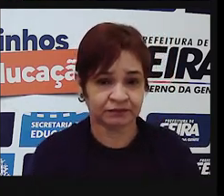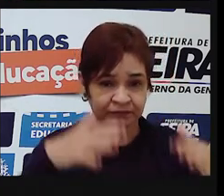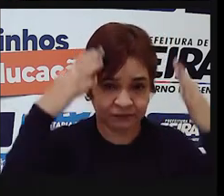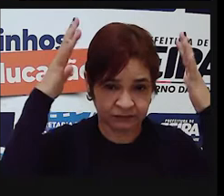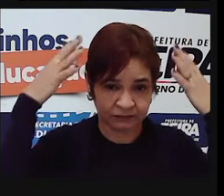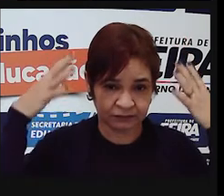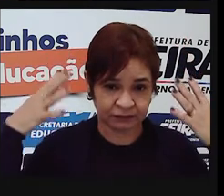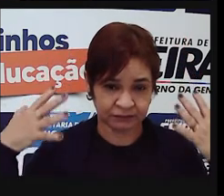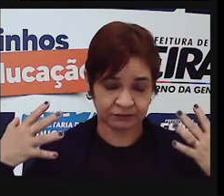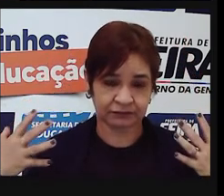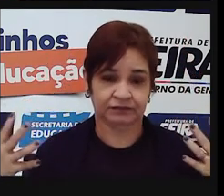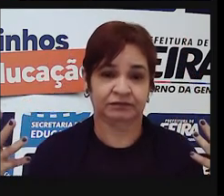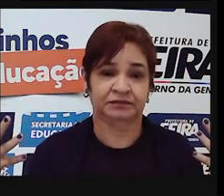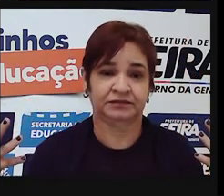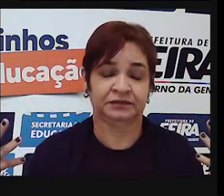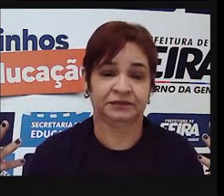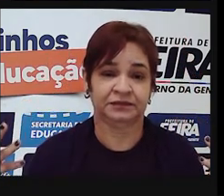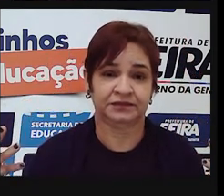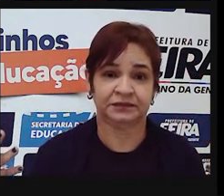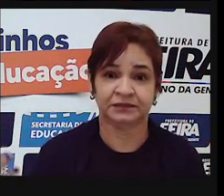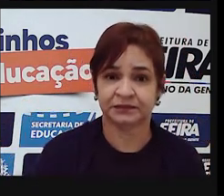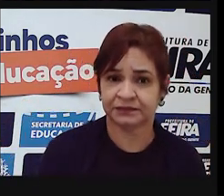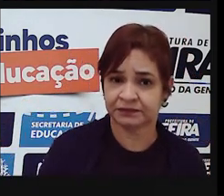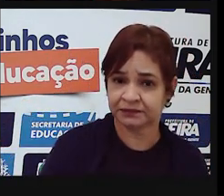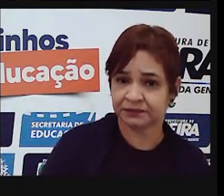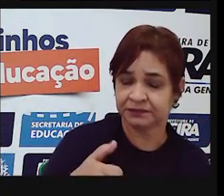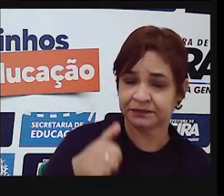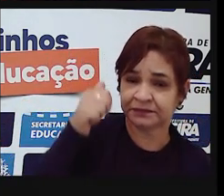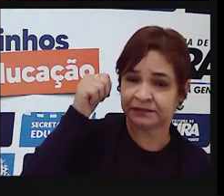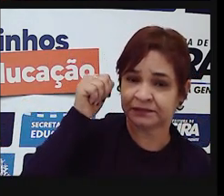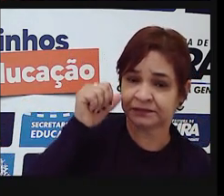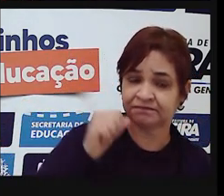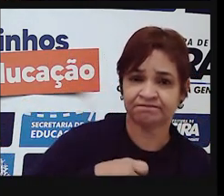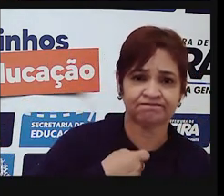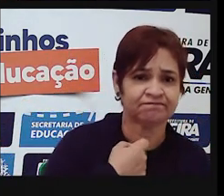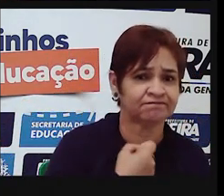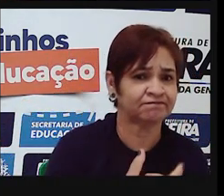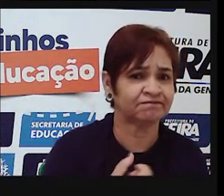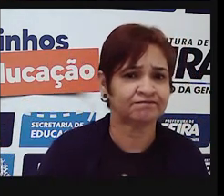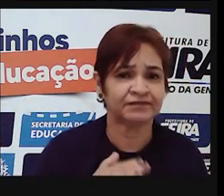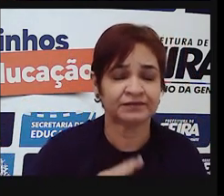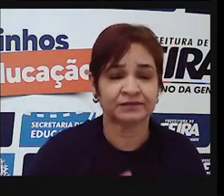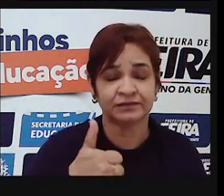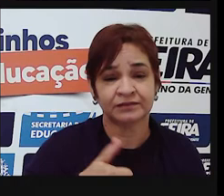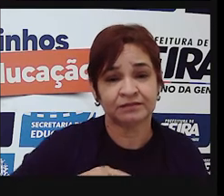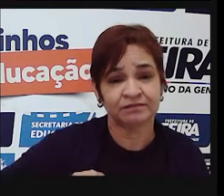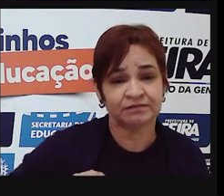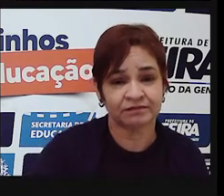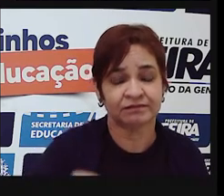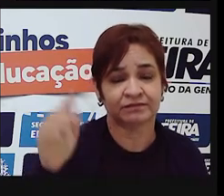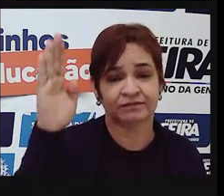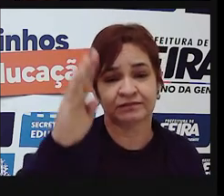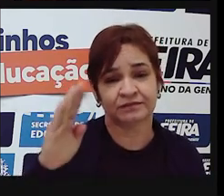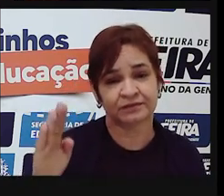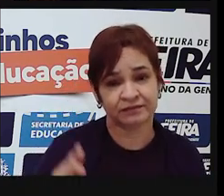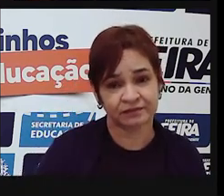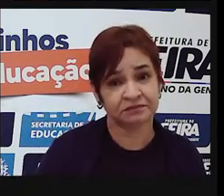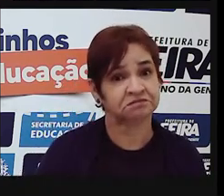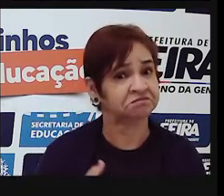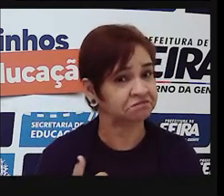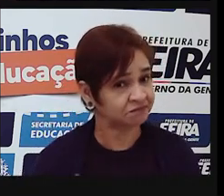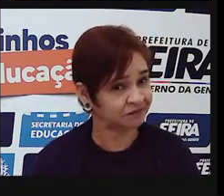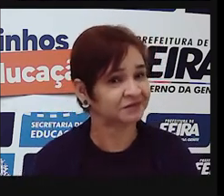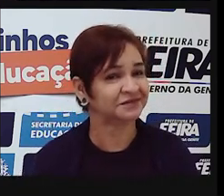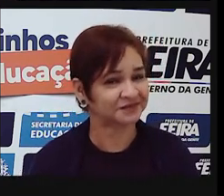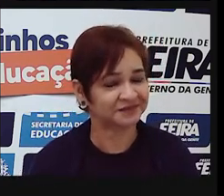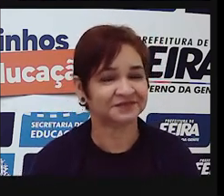soltos. Foi a primeira mulher a vender mais de 1 milhão de discos no Brasil. Já pensou?